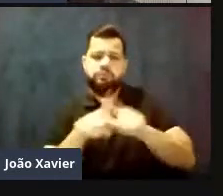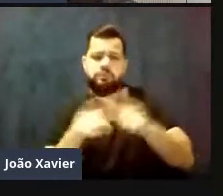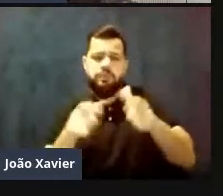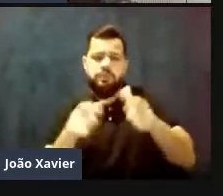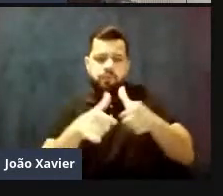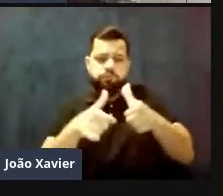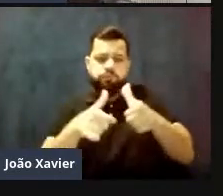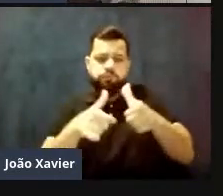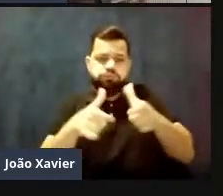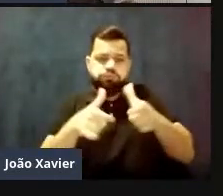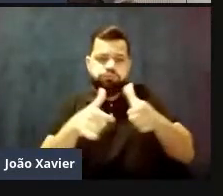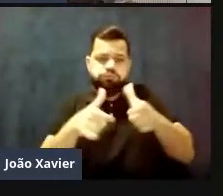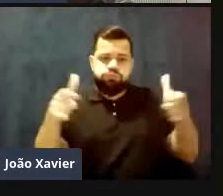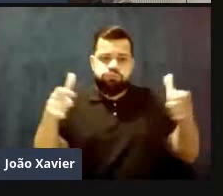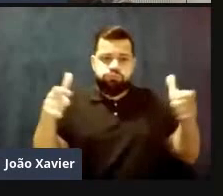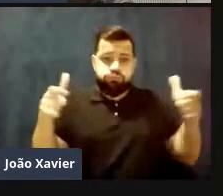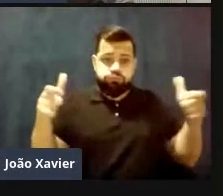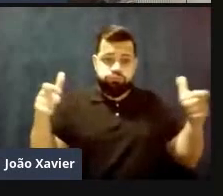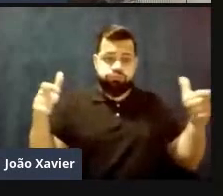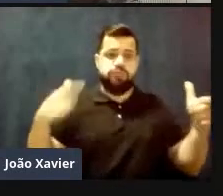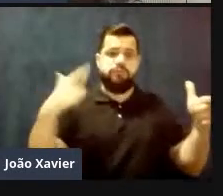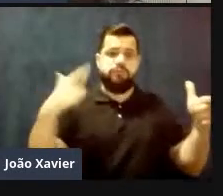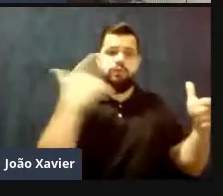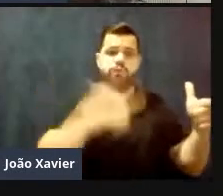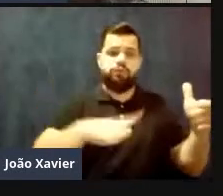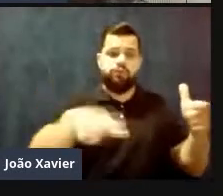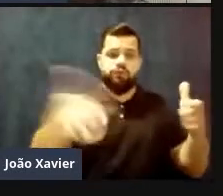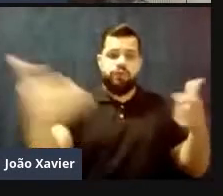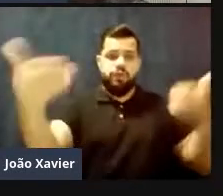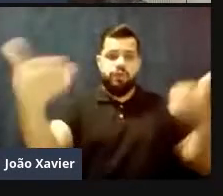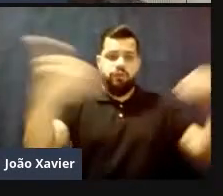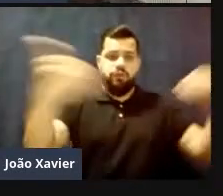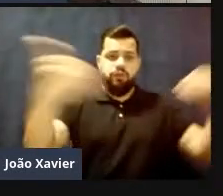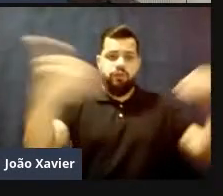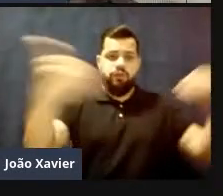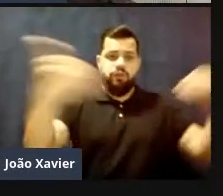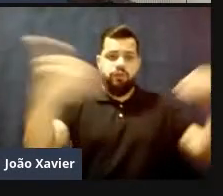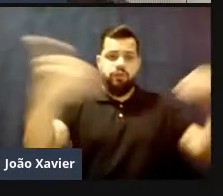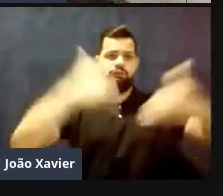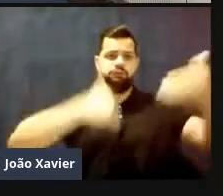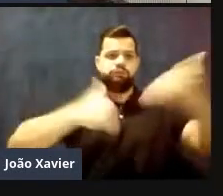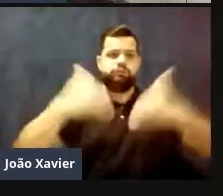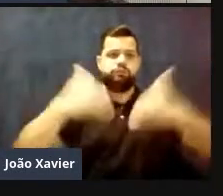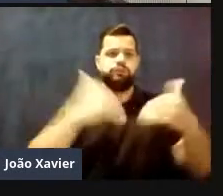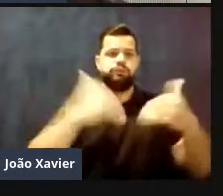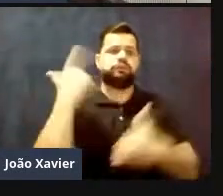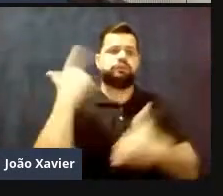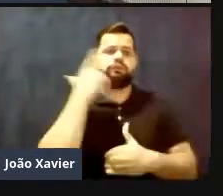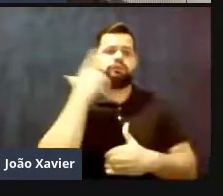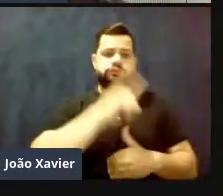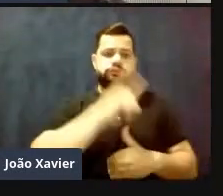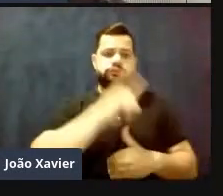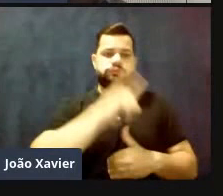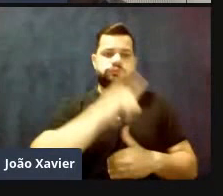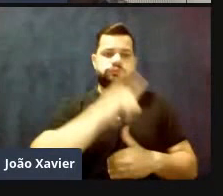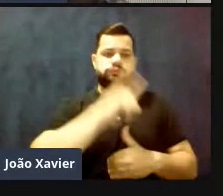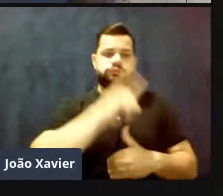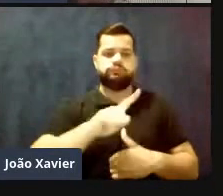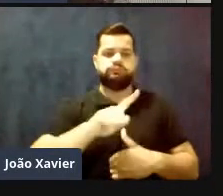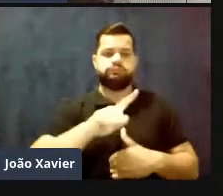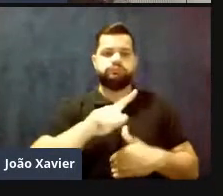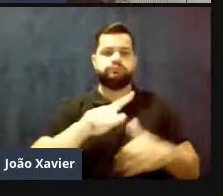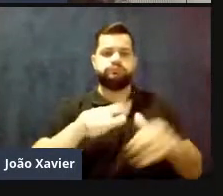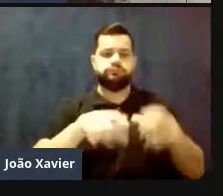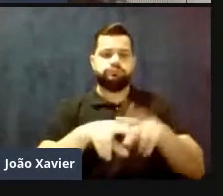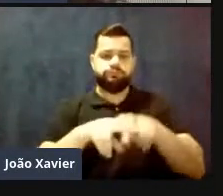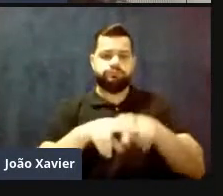os pacientes. Então, a UTI convencional, que funcionava nesse espaço, ela foi desabilitada e colocada no espaço antigo do Santa Juliana para que